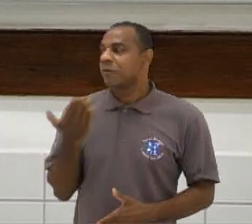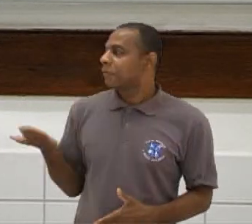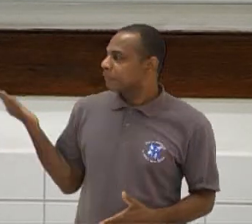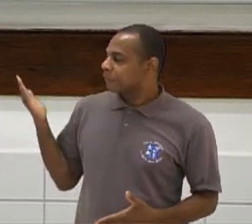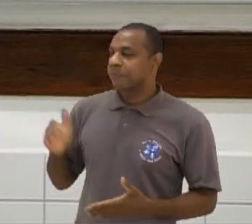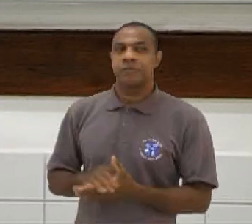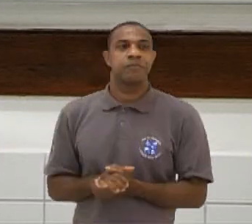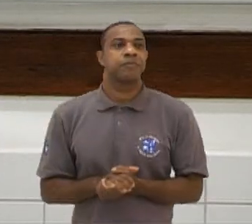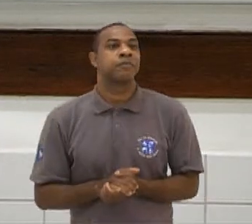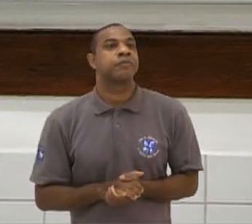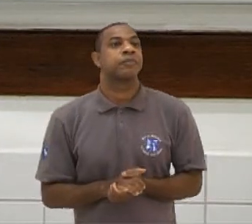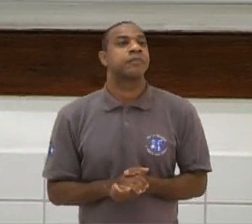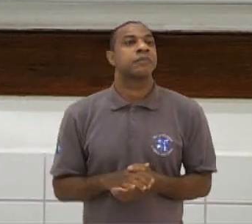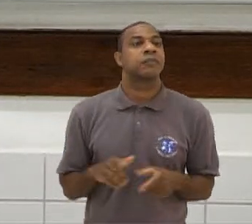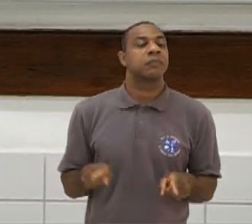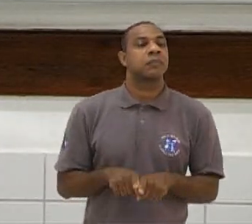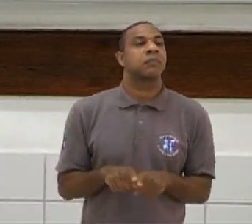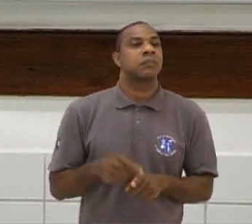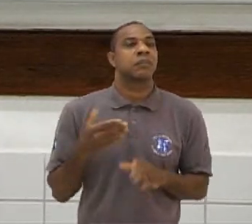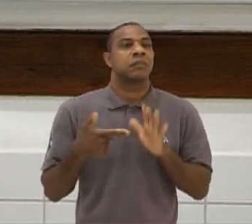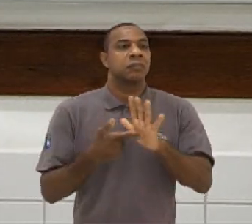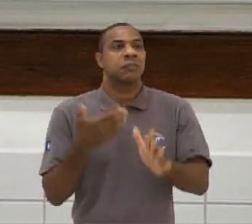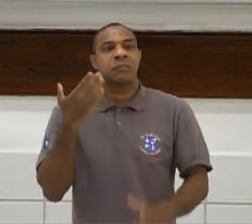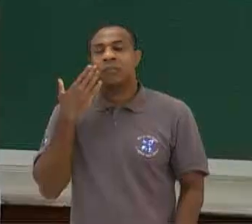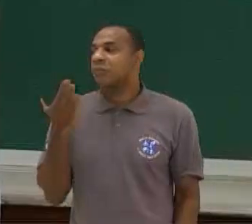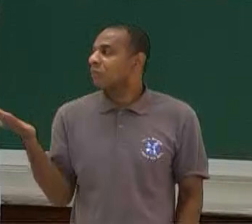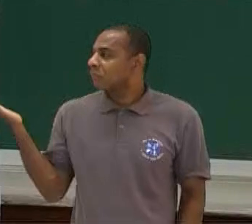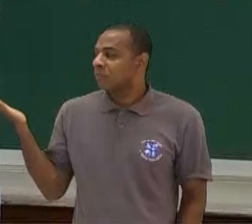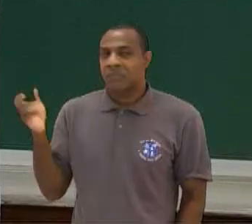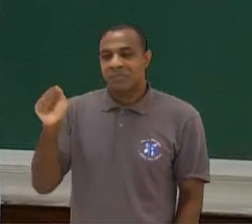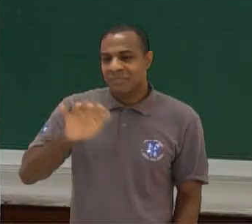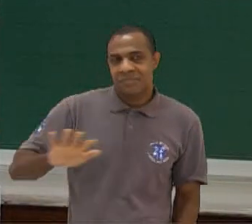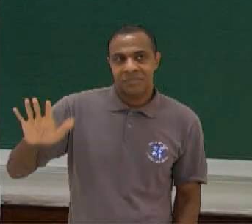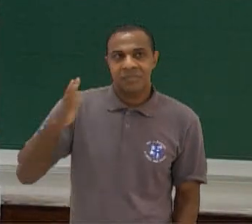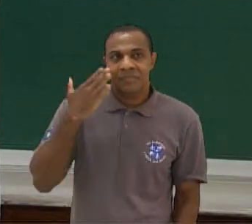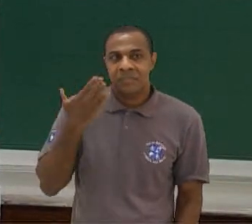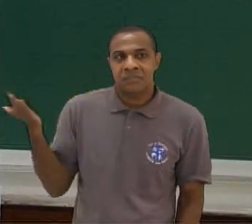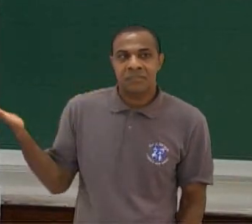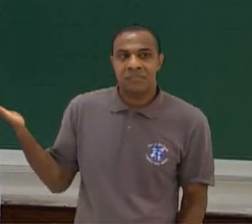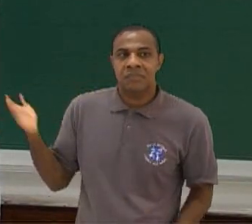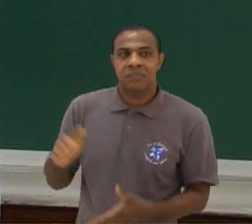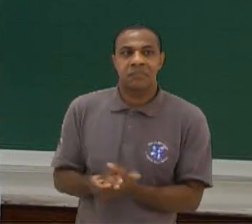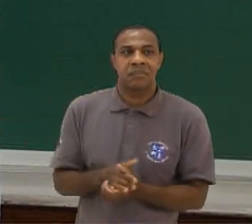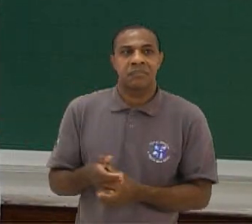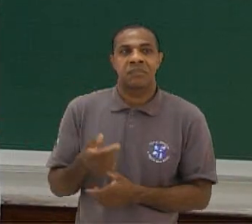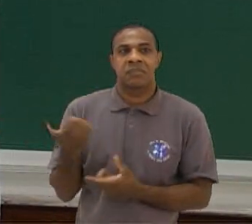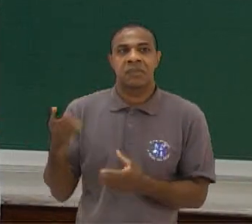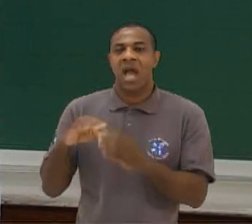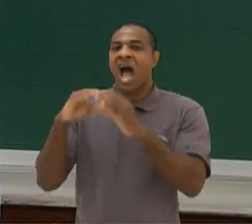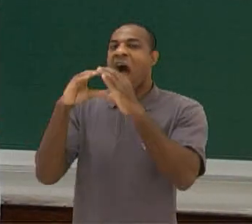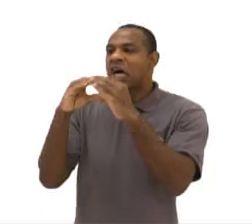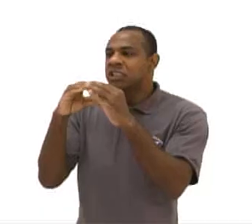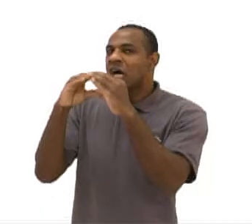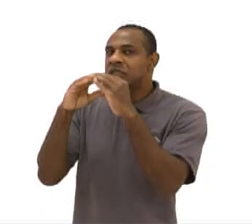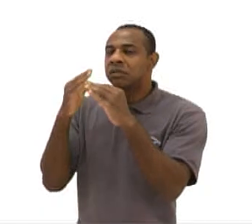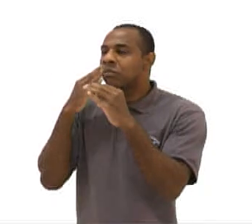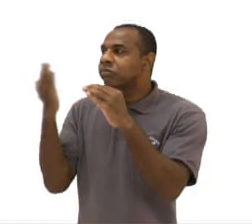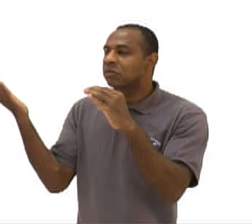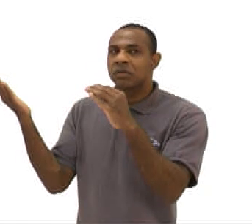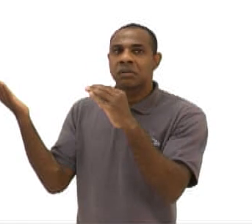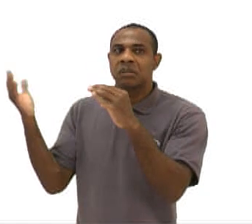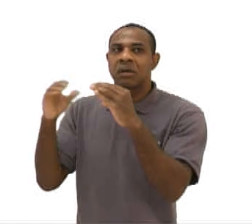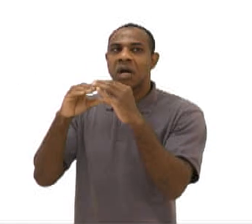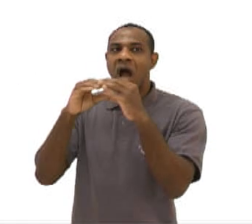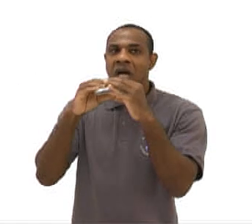aproveitados pelo organismo. A figura aqui que eu estou mostrando para vocês mostra a jornada do hambúrguer, tá? Então, ela mostra um pouquinho